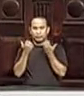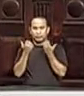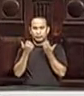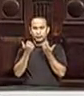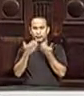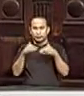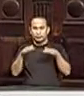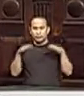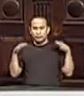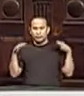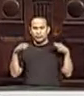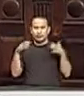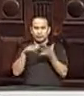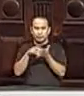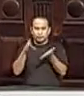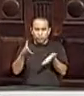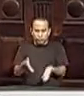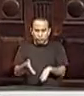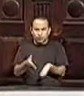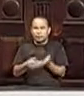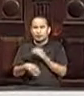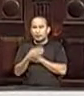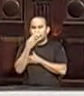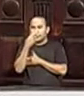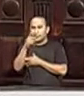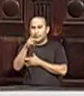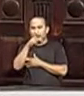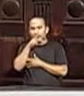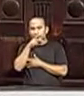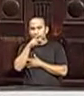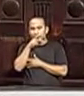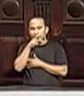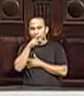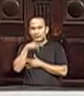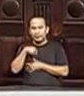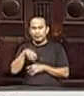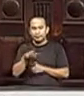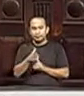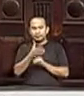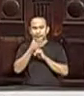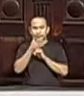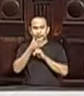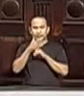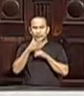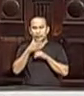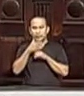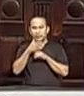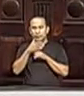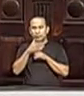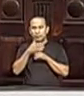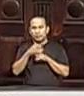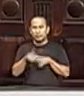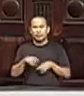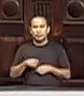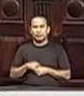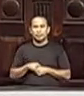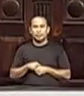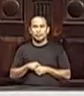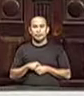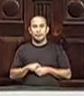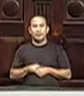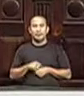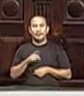Lima Sobrinho, na manhã de hoje, da Frente Parlamentar em Defesa e Proteção do Patrimônio